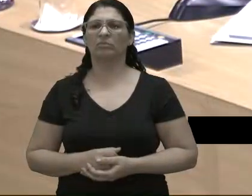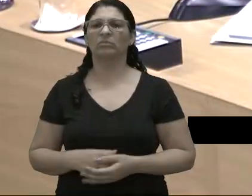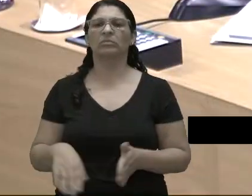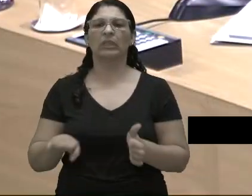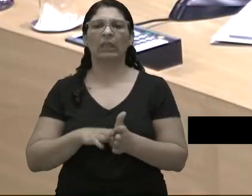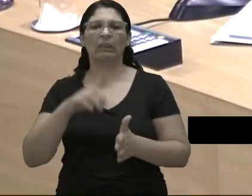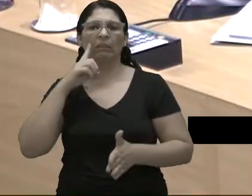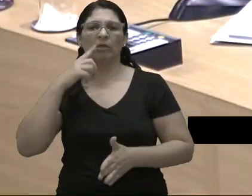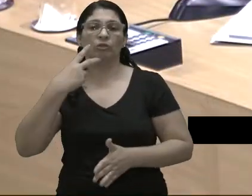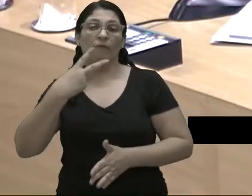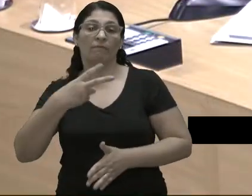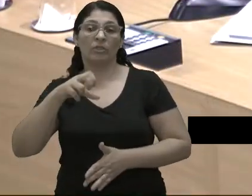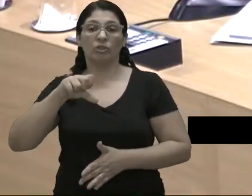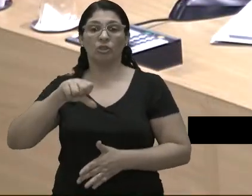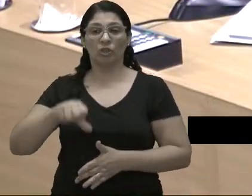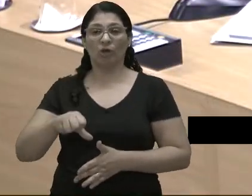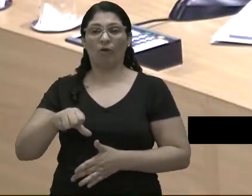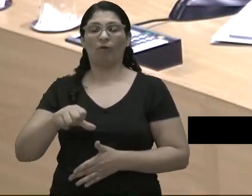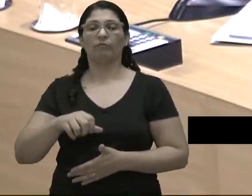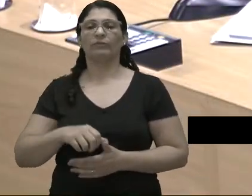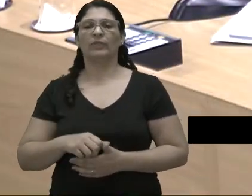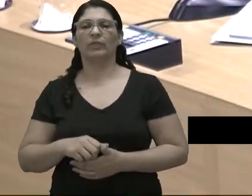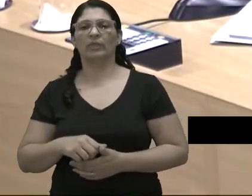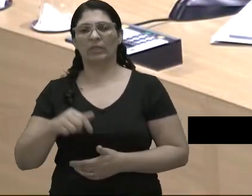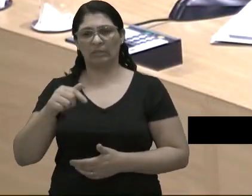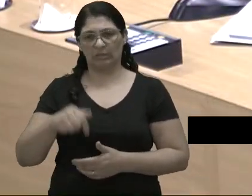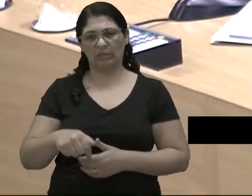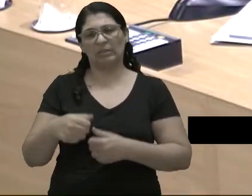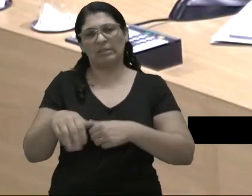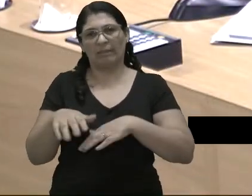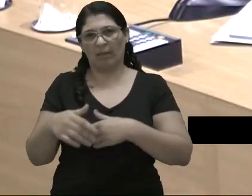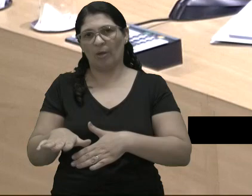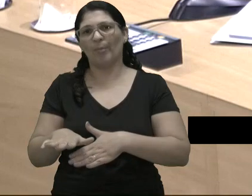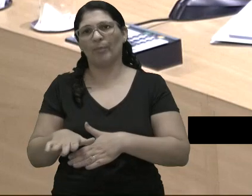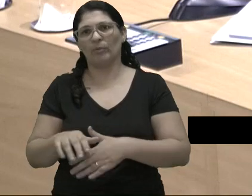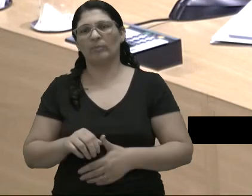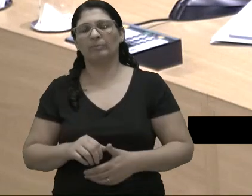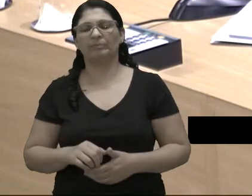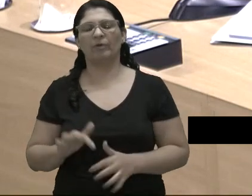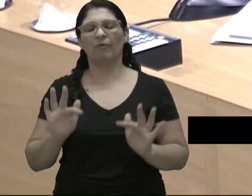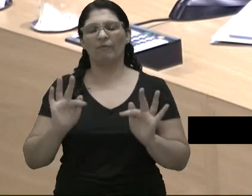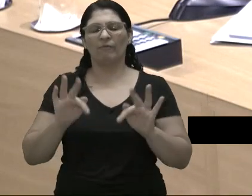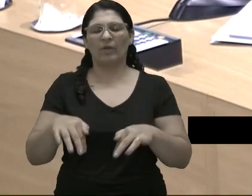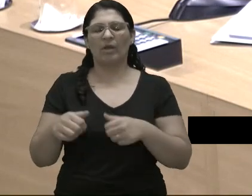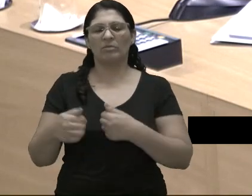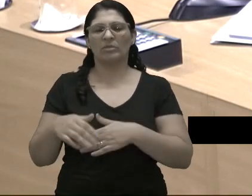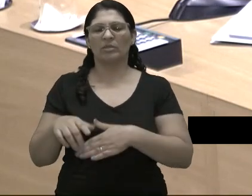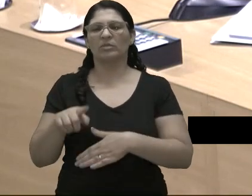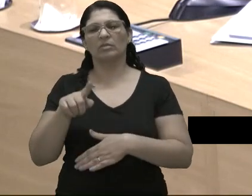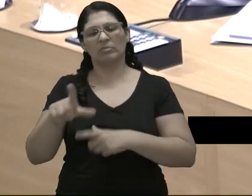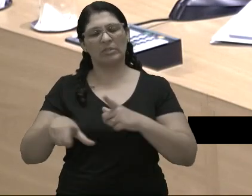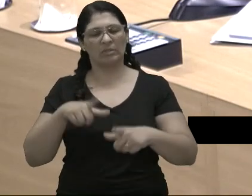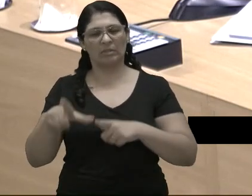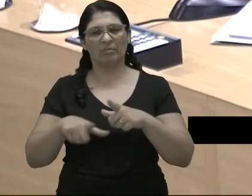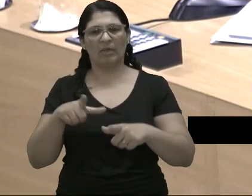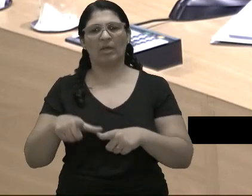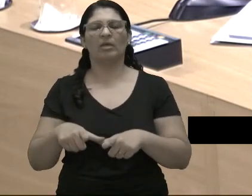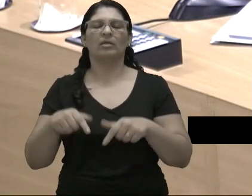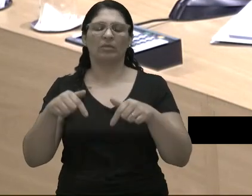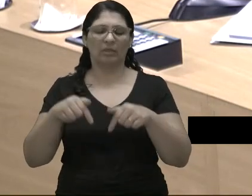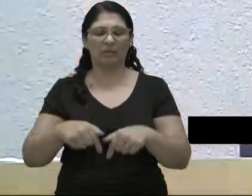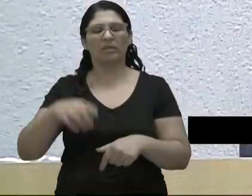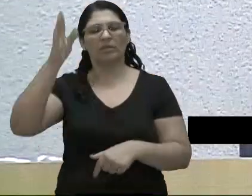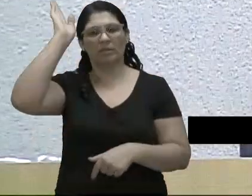Até o dia 29 desse mês. Até o final desse mês, o senhor está prestando serviço ainda no município de Taubaté,